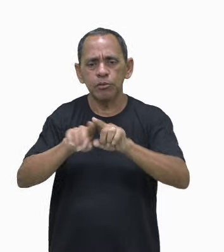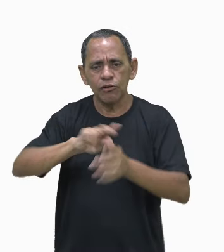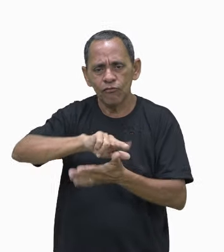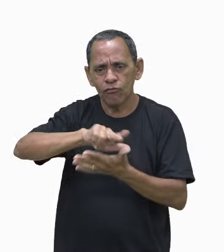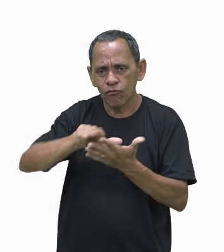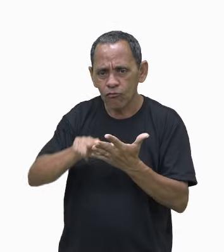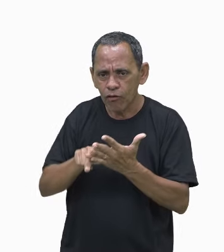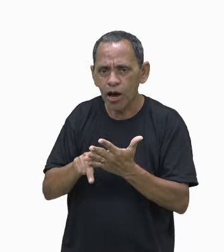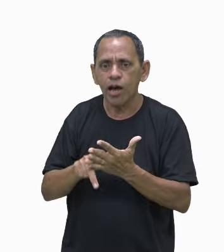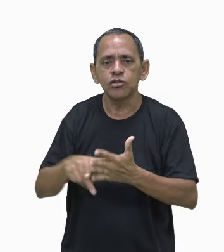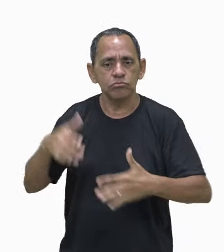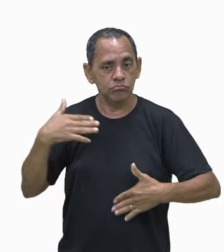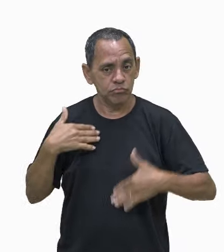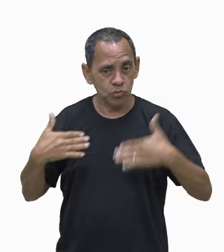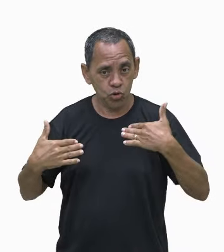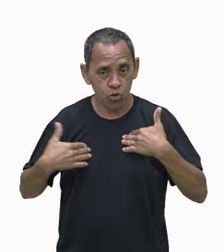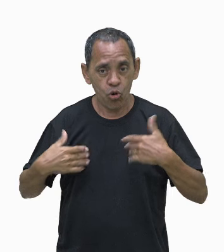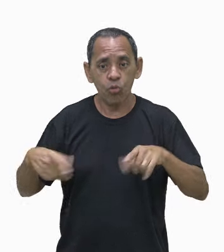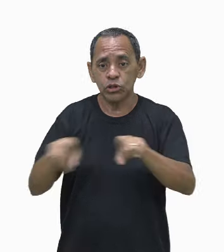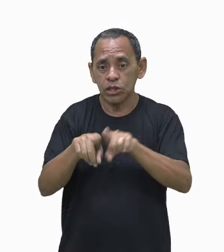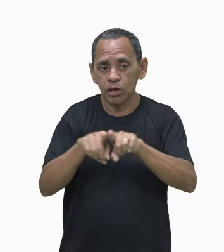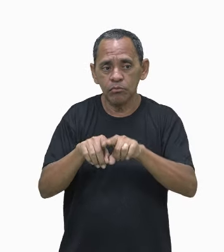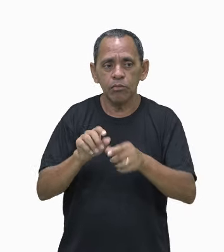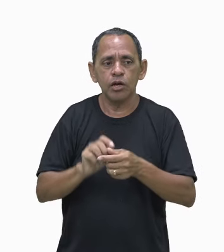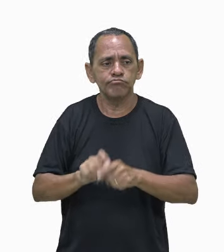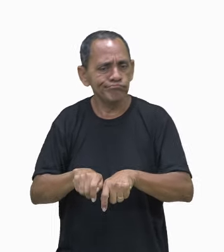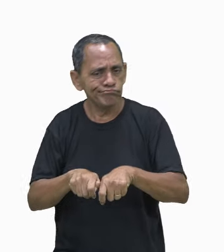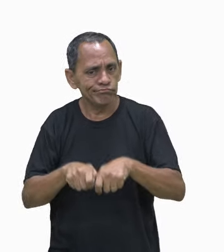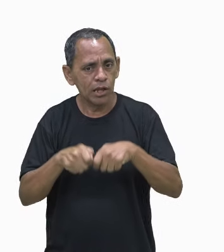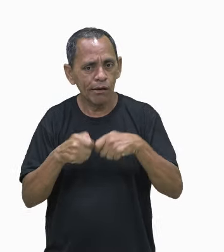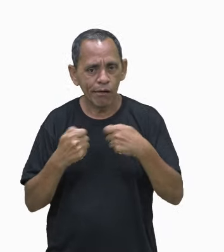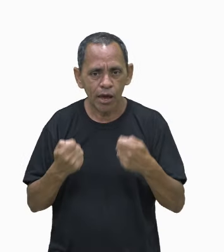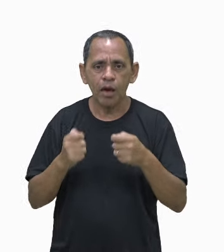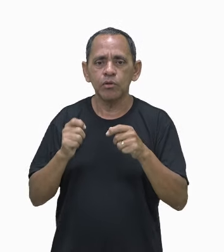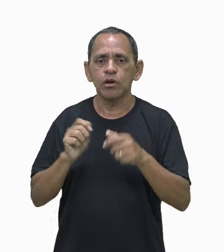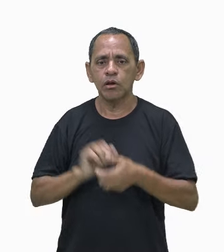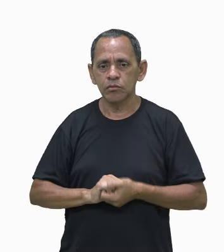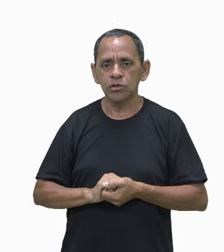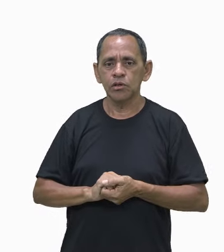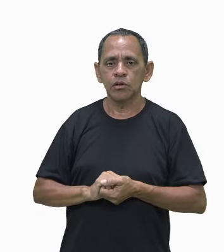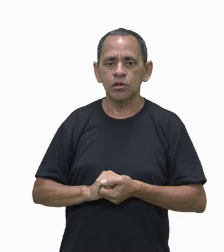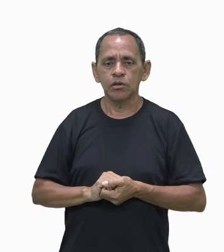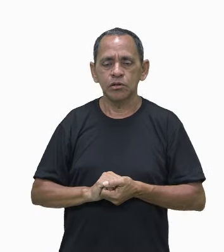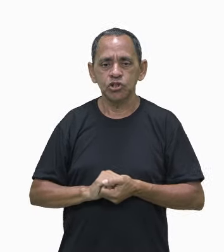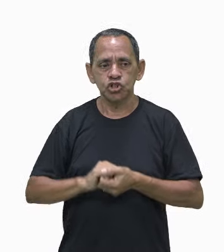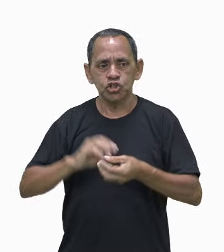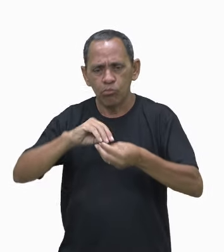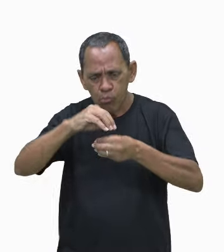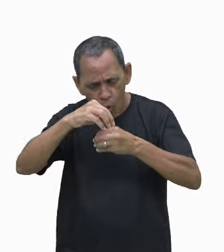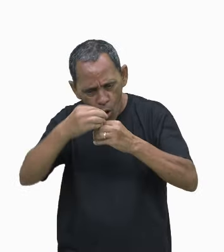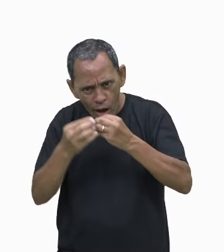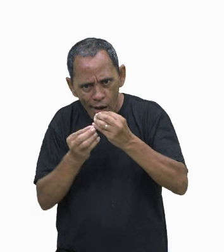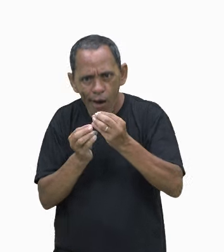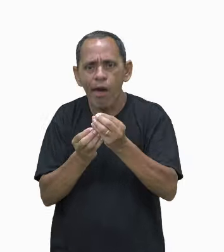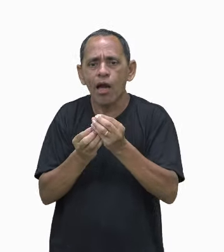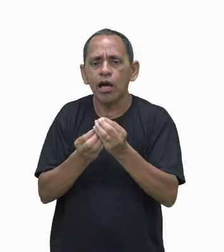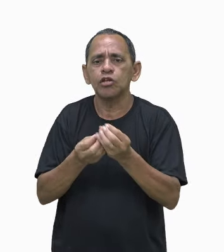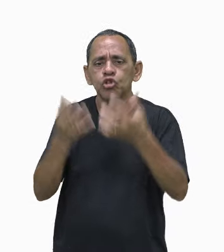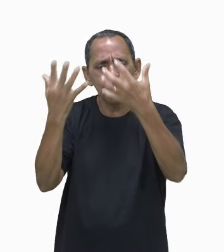no corpo, incluindo a quebra de moléculas durante o metabolismo. Esse